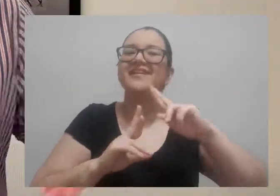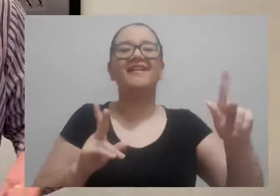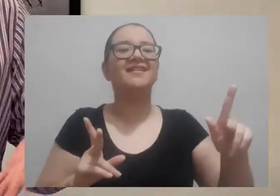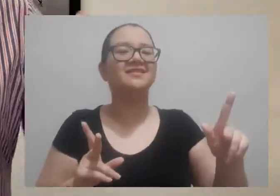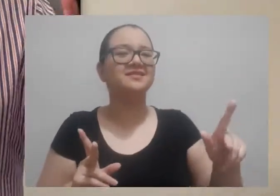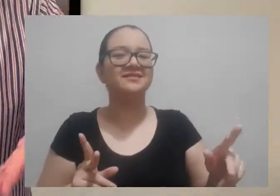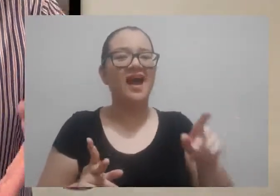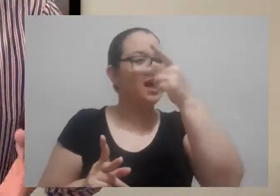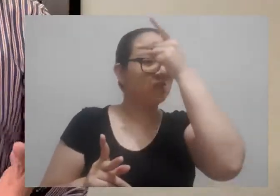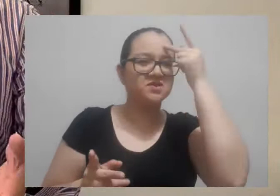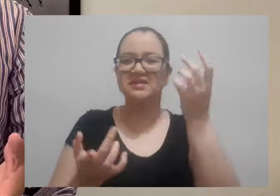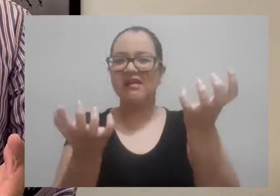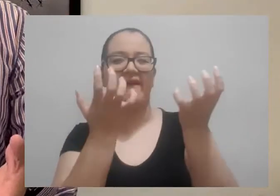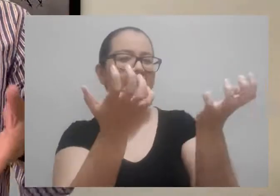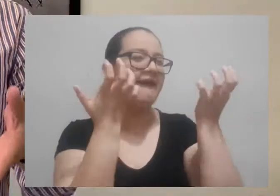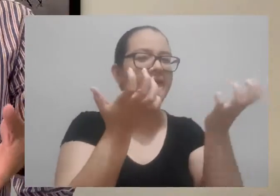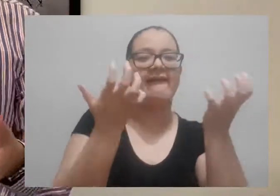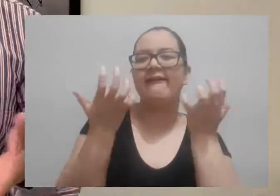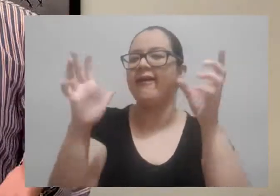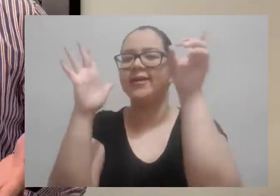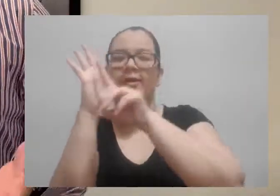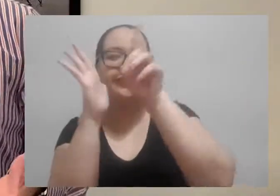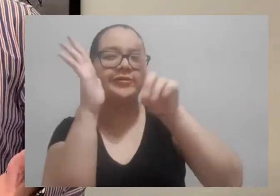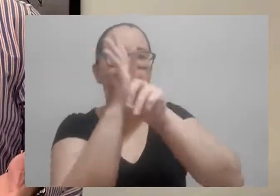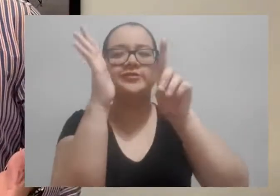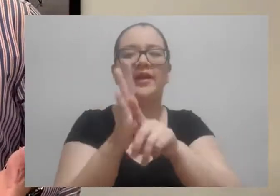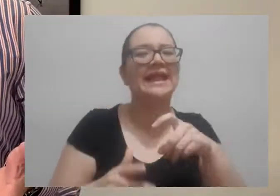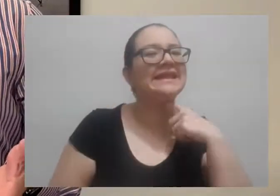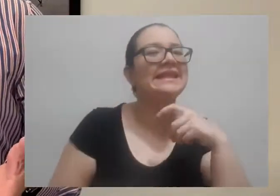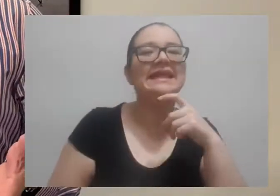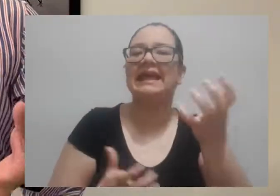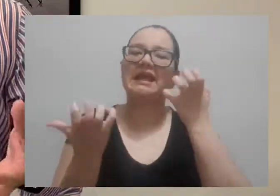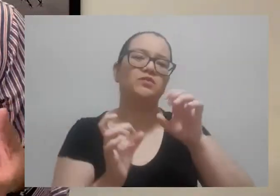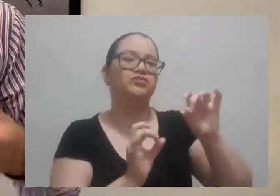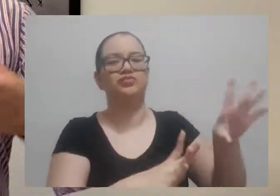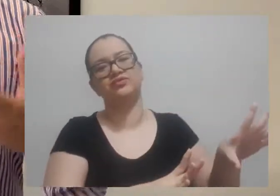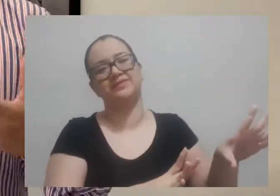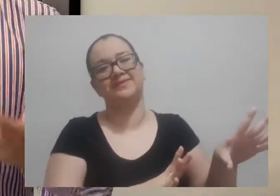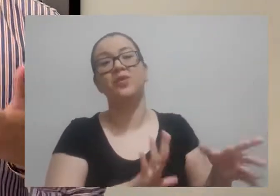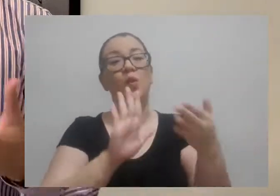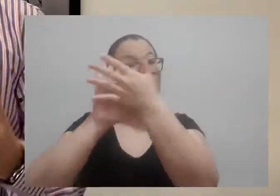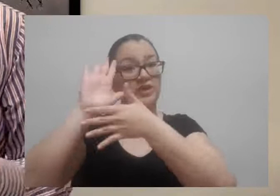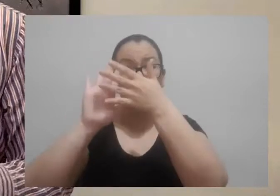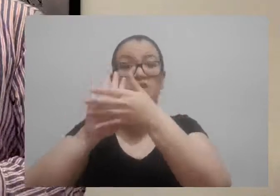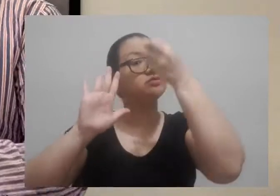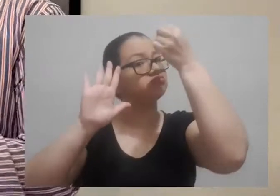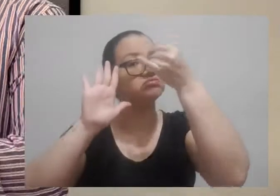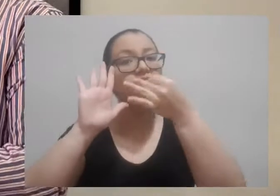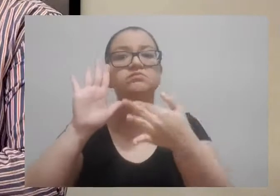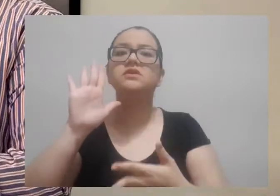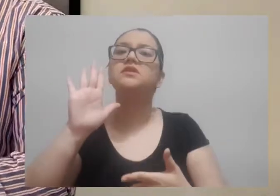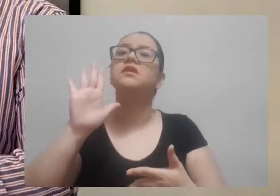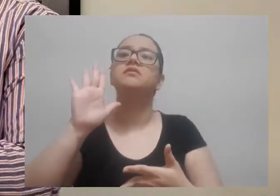claro, irmãos, o texto ele é autoexplicativo. O que os escribas estavam trazendo para